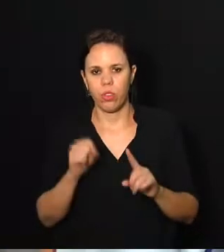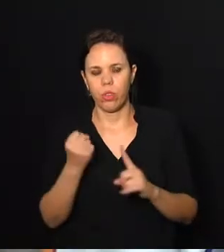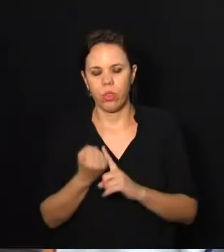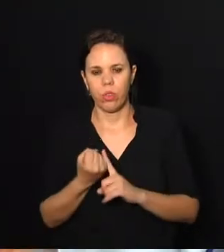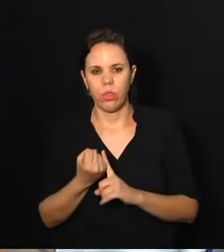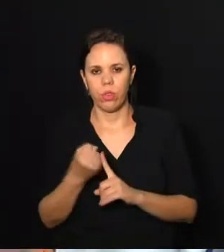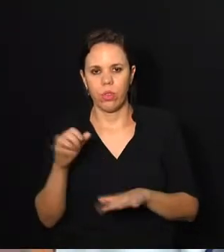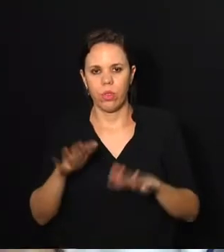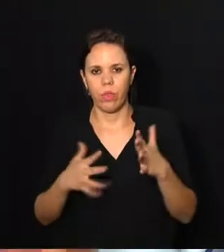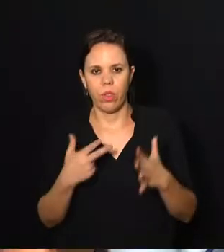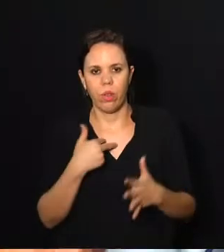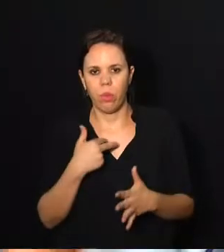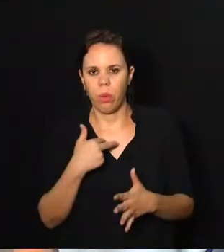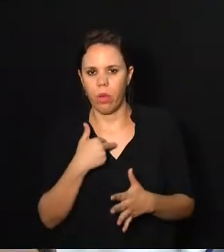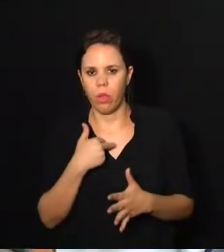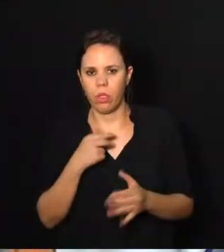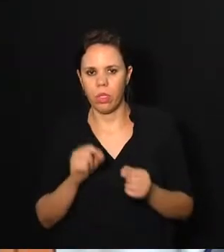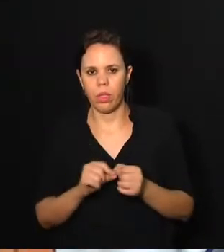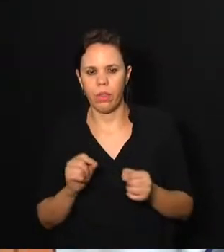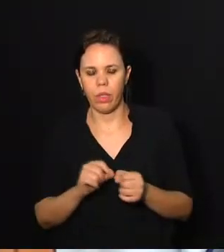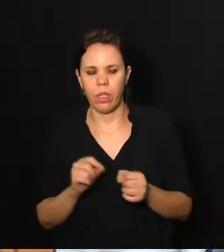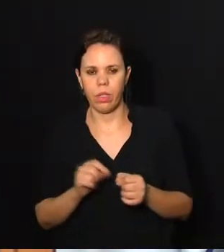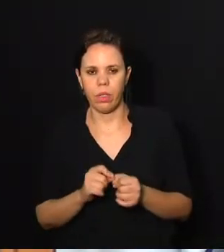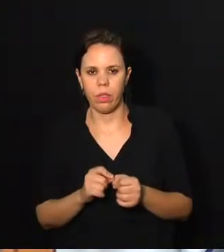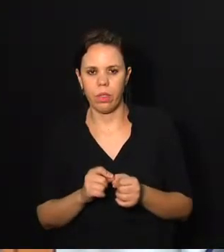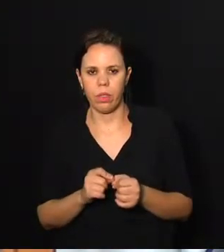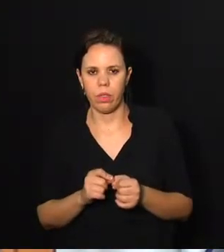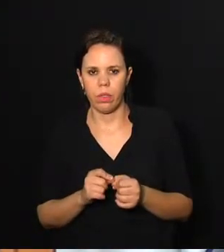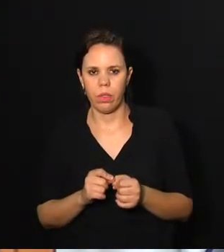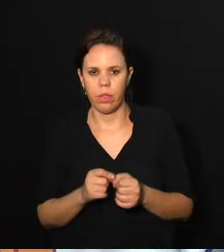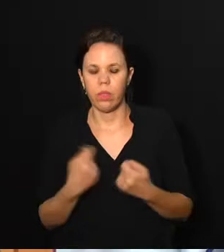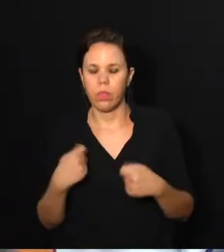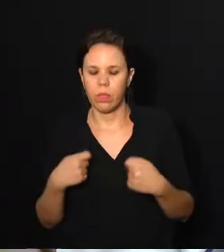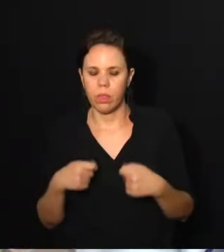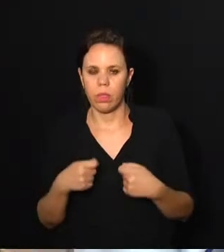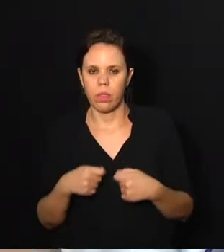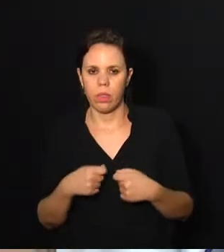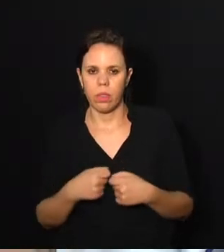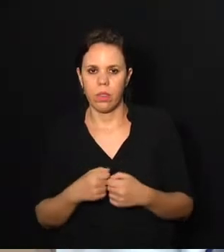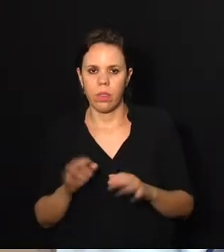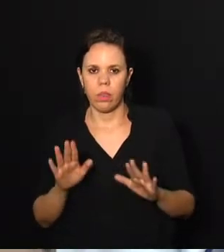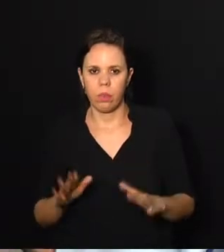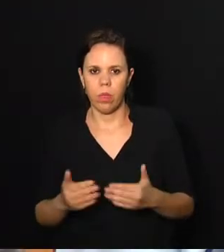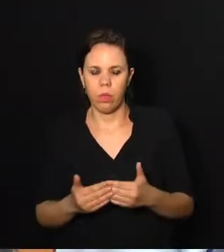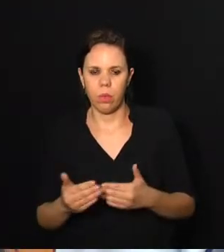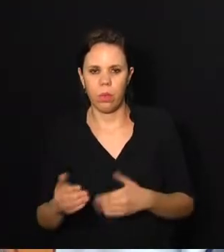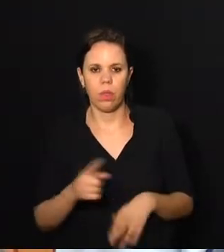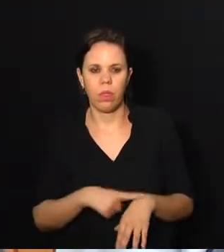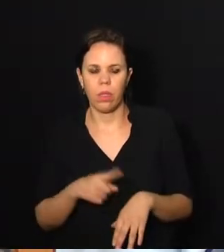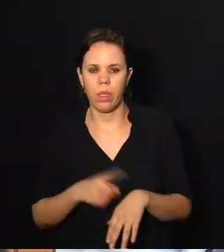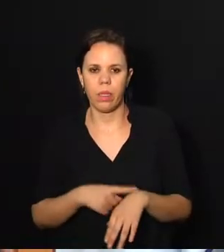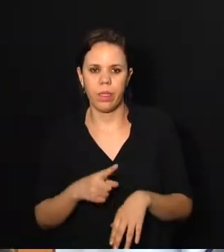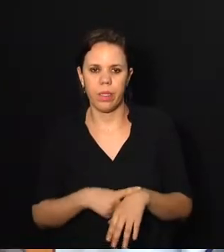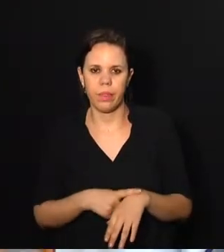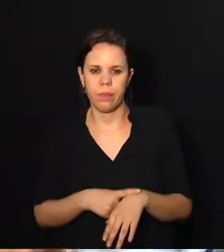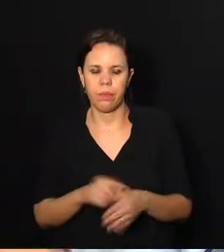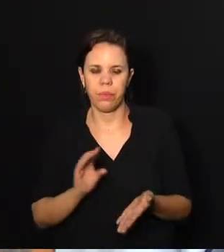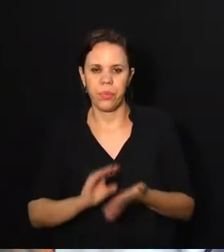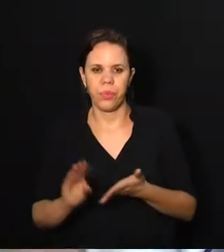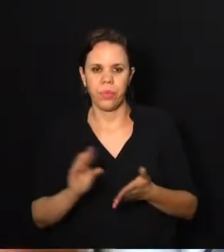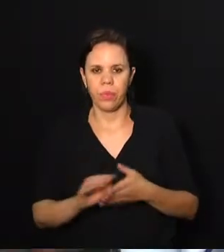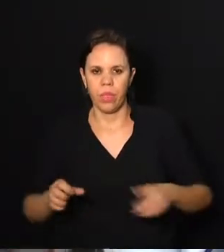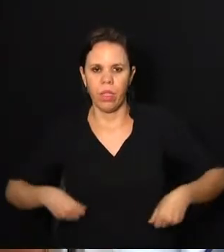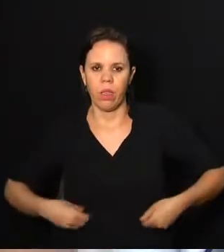ele talvez não possa ter feito o que seria necessário. Né? Mas, a partir do momento que esses gastos com